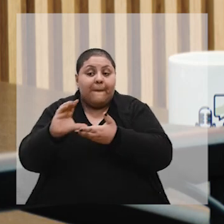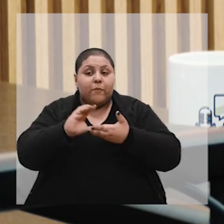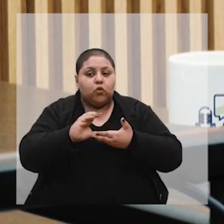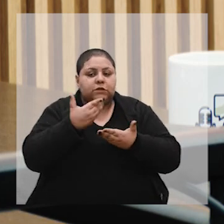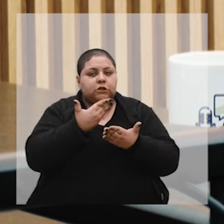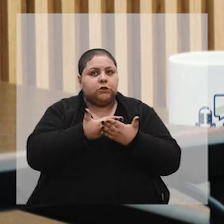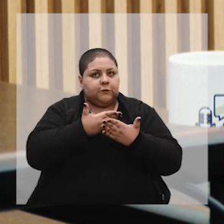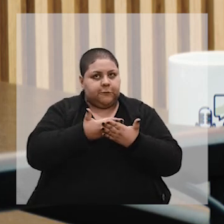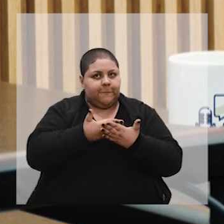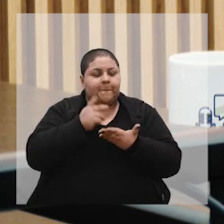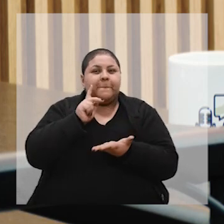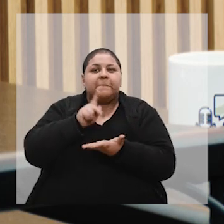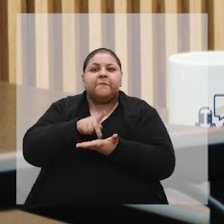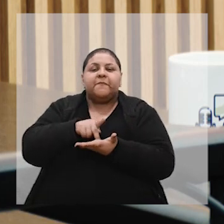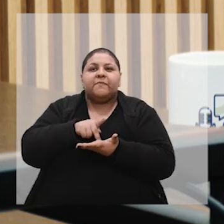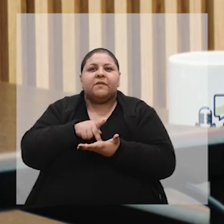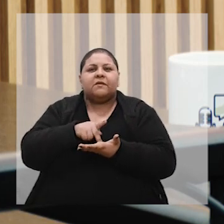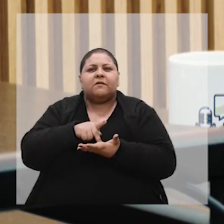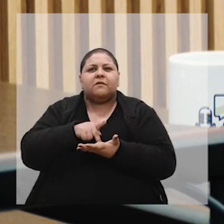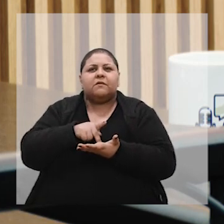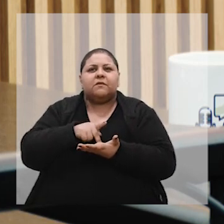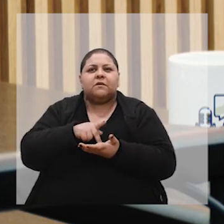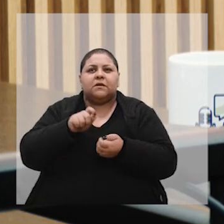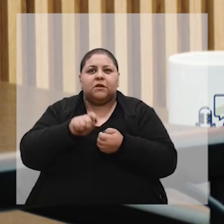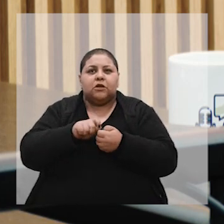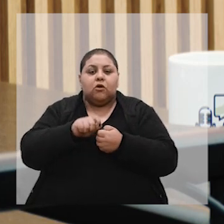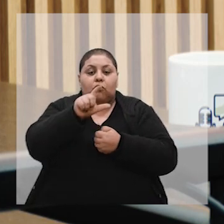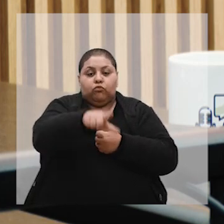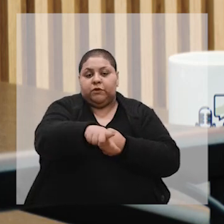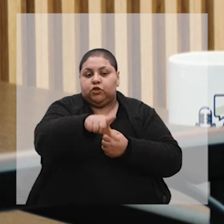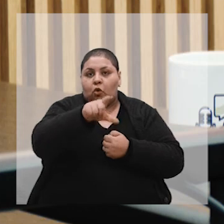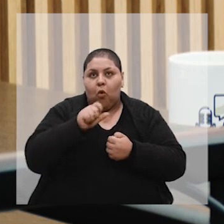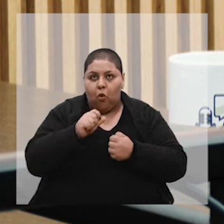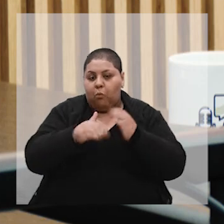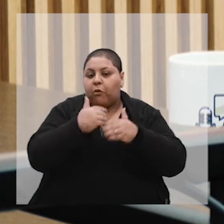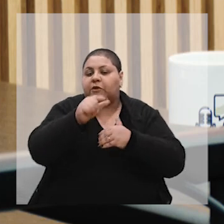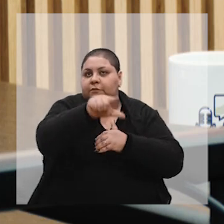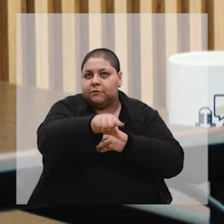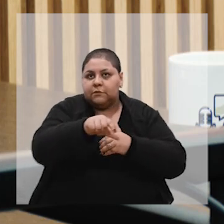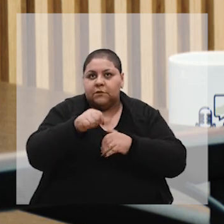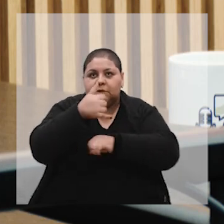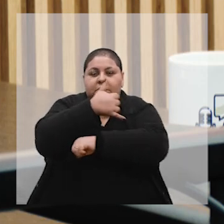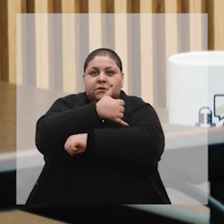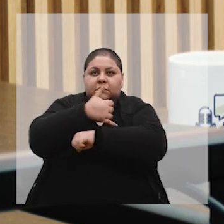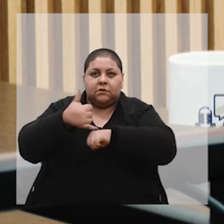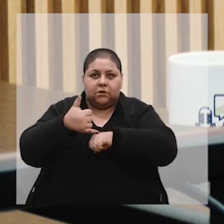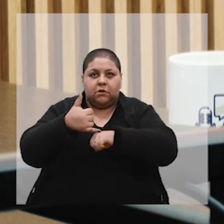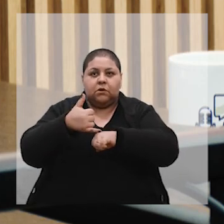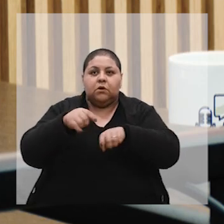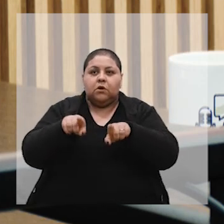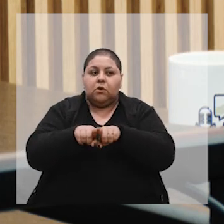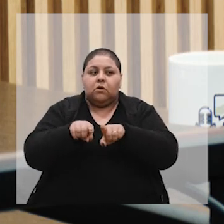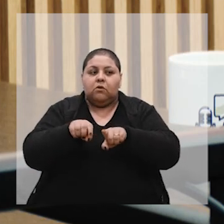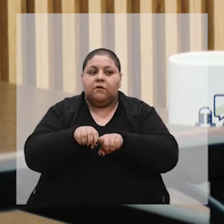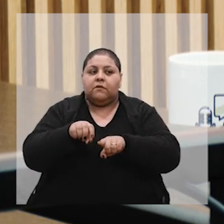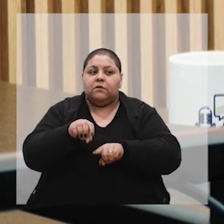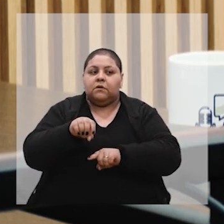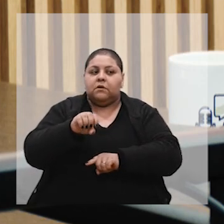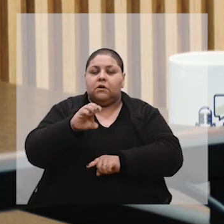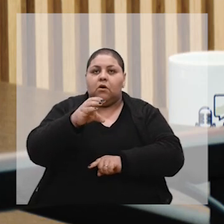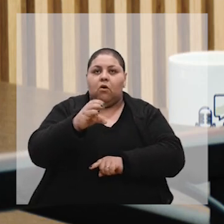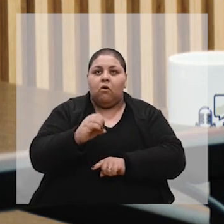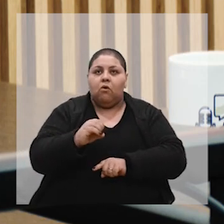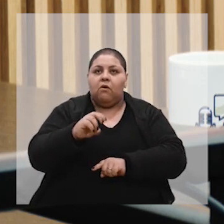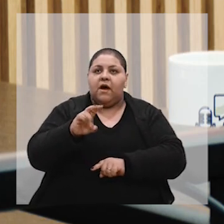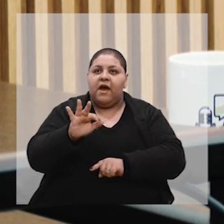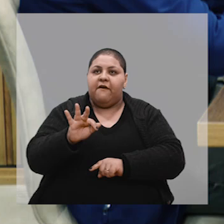de estudos. Na verdade, eu tinha feito um processo seletivo e eu tinha passado na UFSM. Não sei se